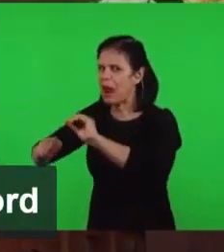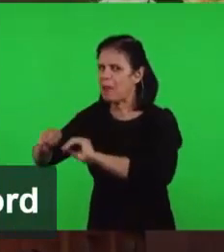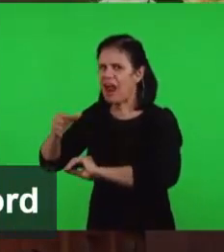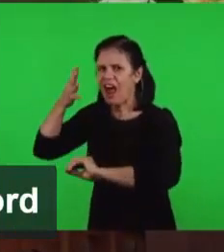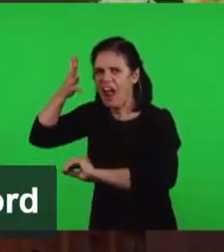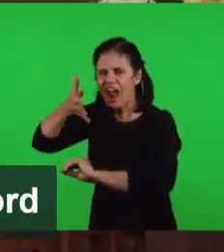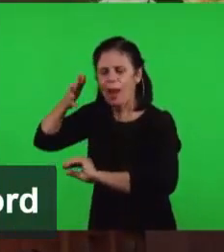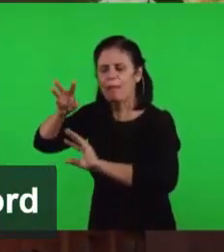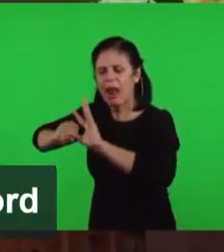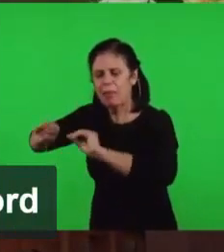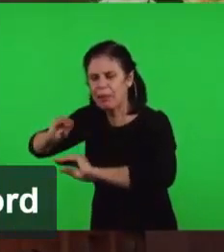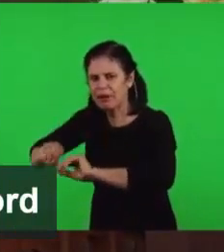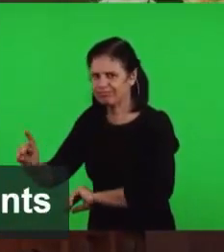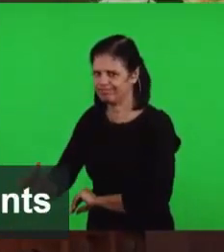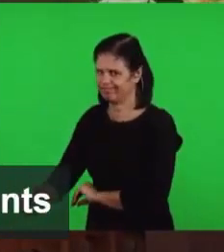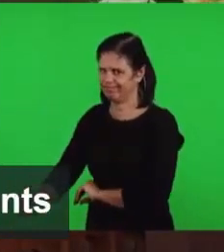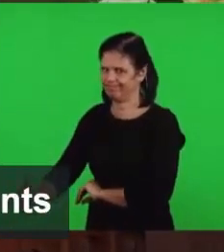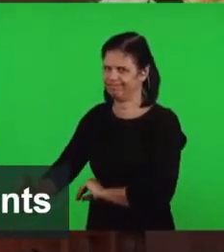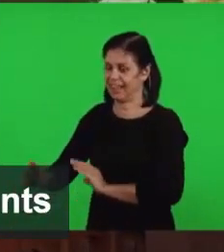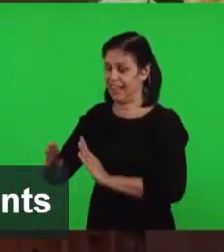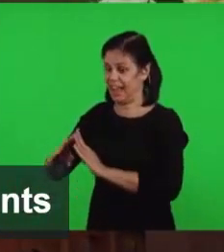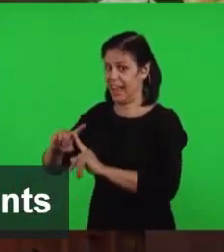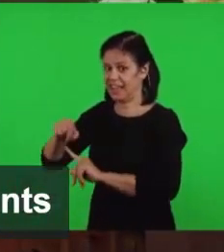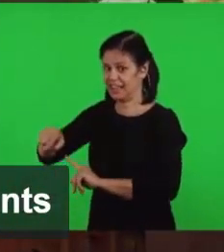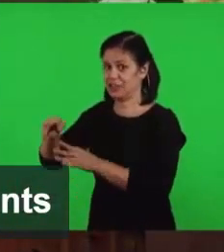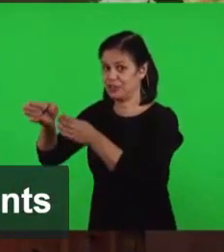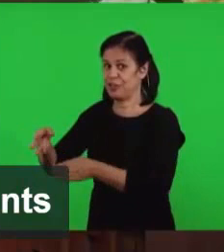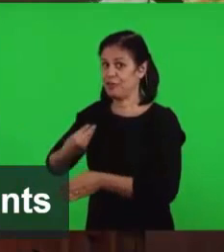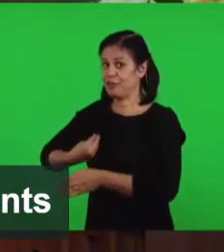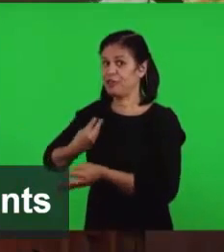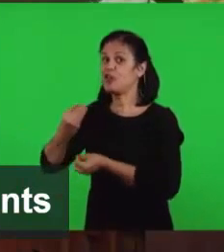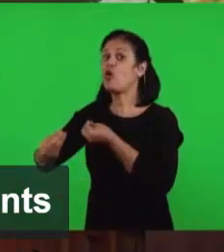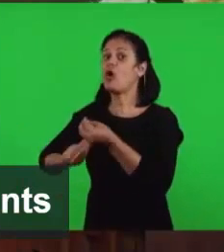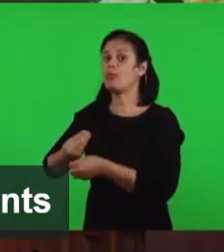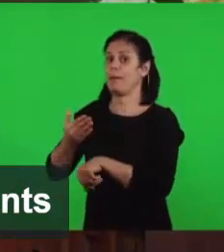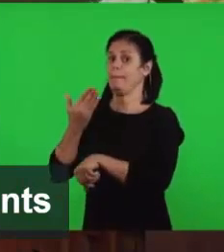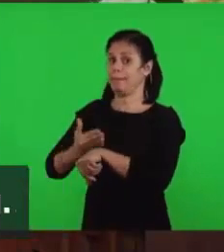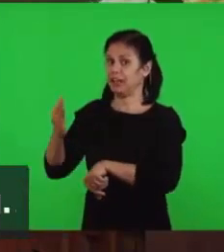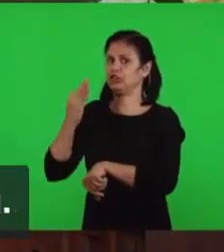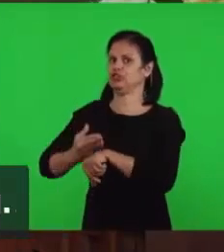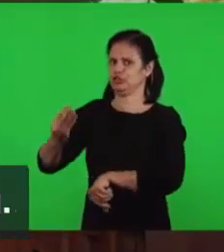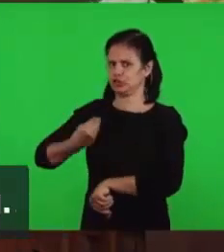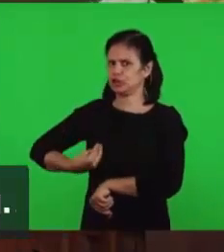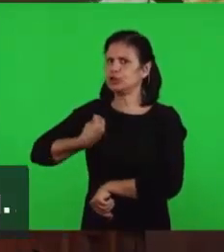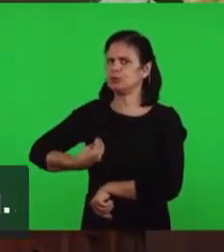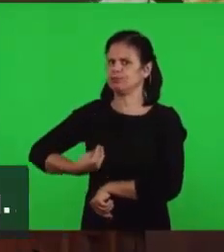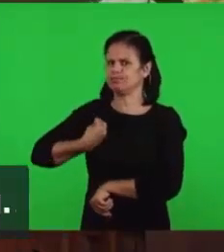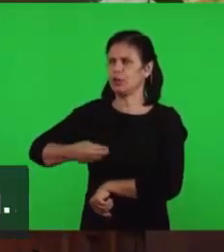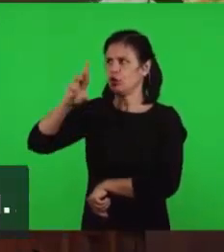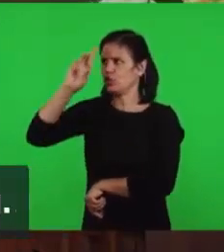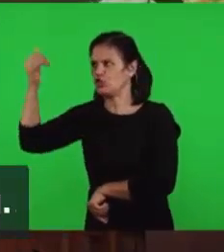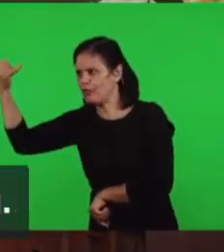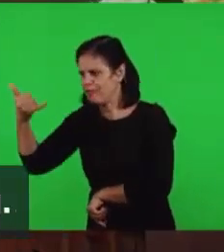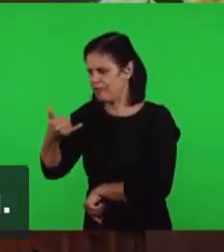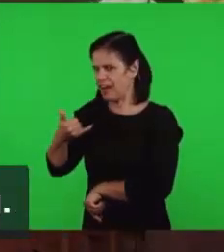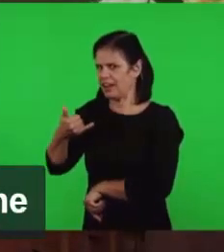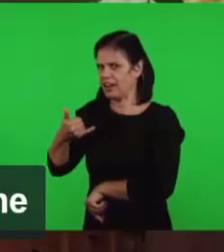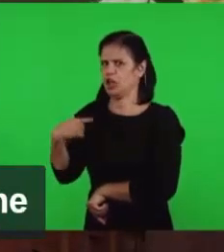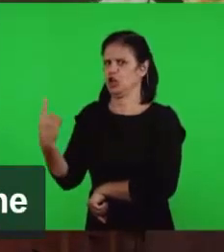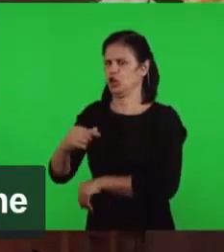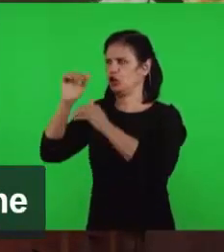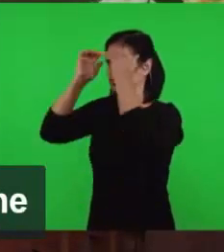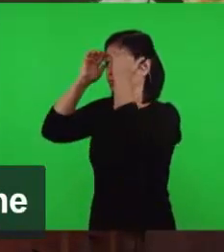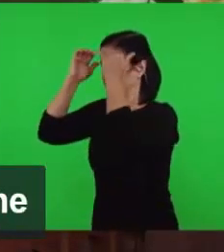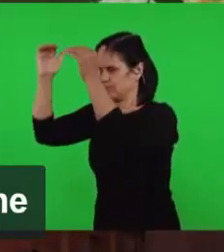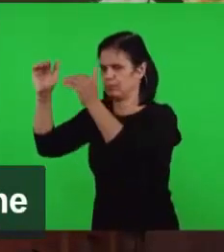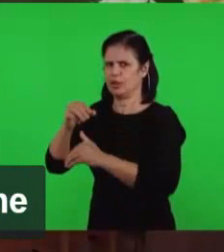porque o senhor quer achar a igreja fazendo assim os servos ouvindo a voz do senhor e obedecendo é